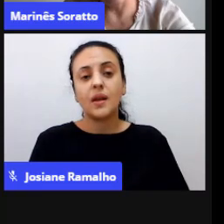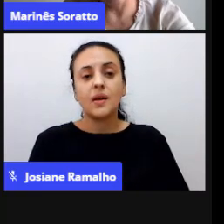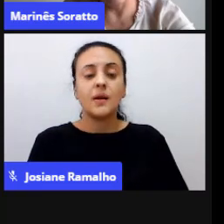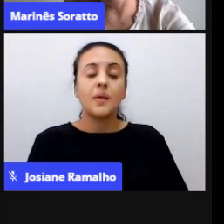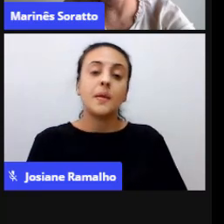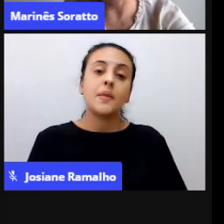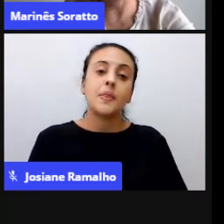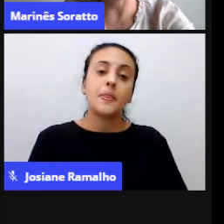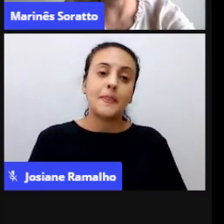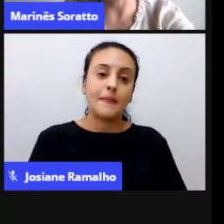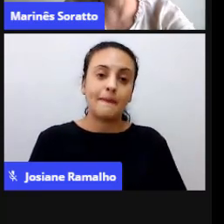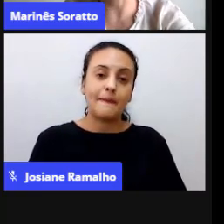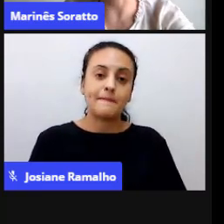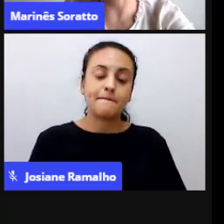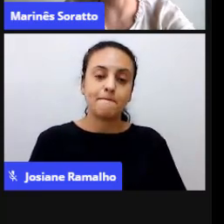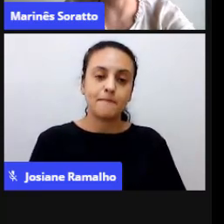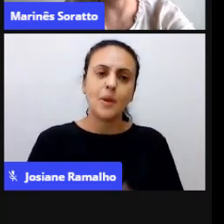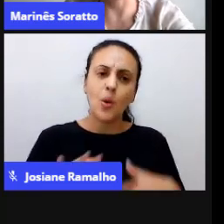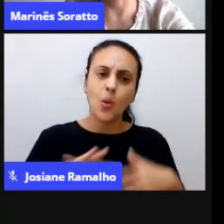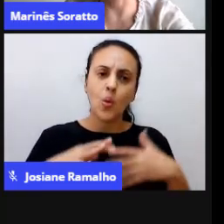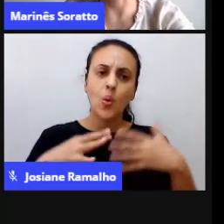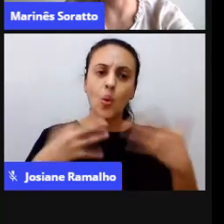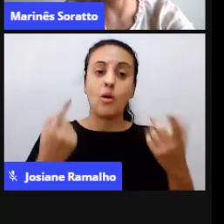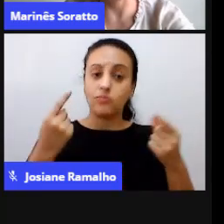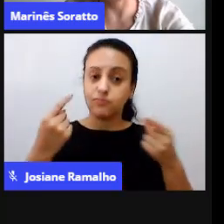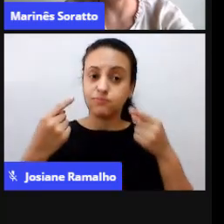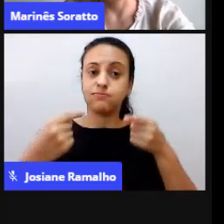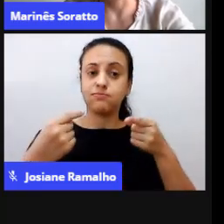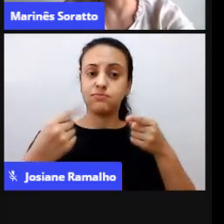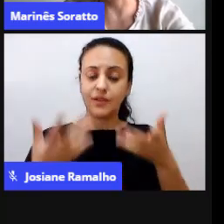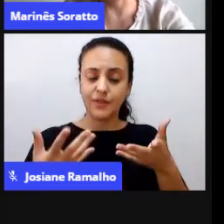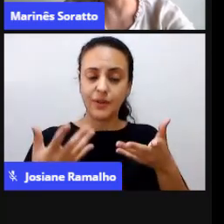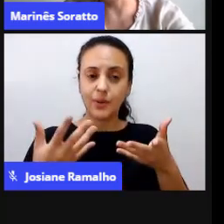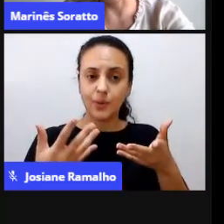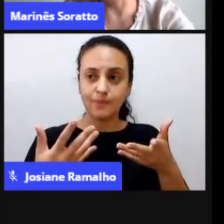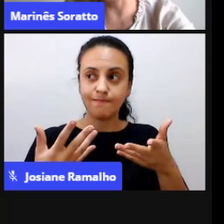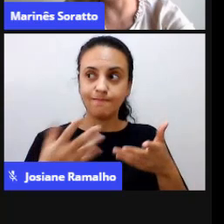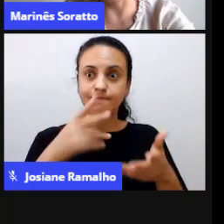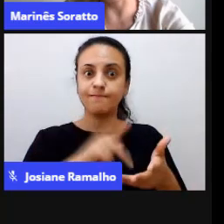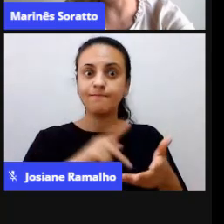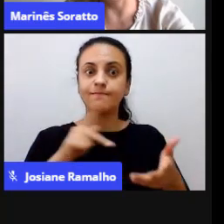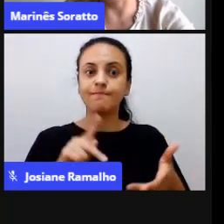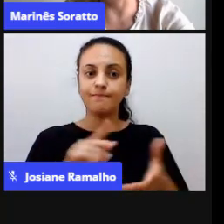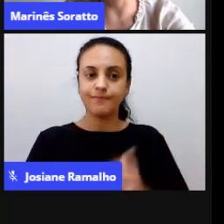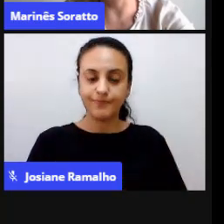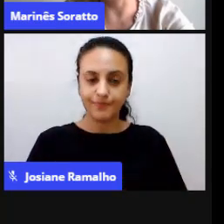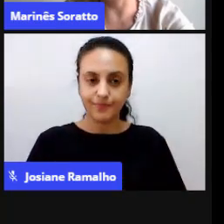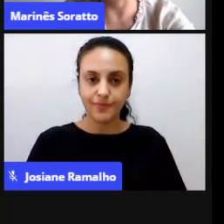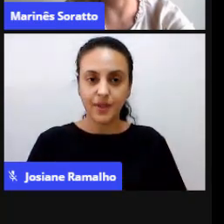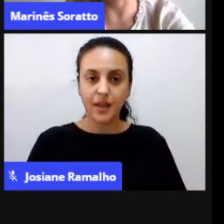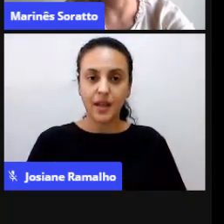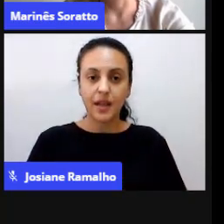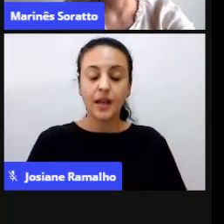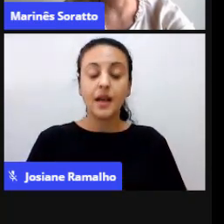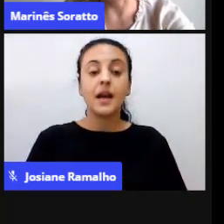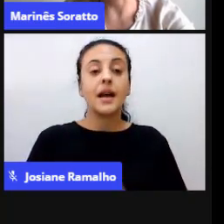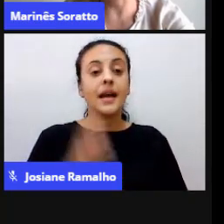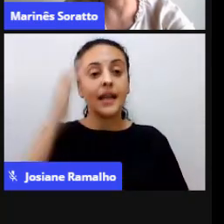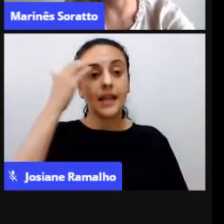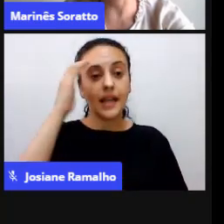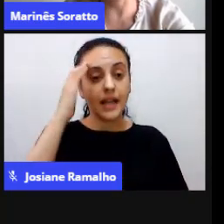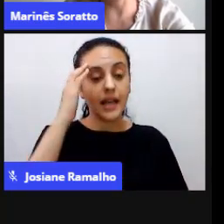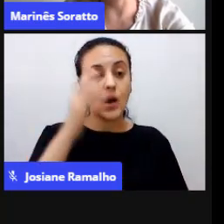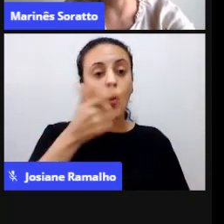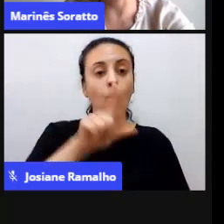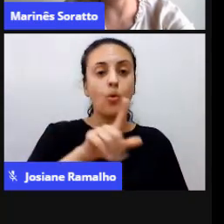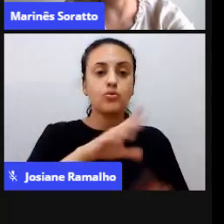Então, qual que é o nosso desafio enquanto professor, enquanto educador, né? O desafio está em deslocar-se para outros contextos, os quais